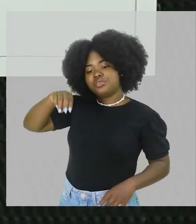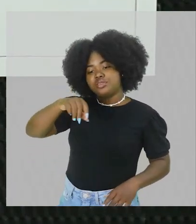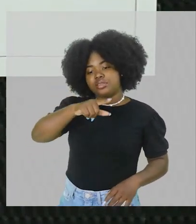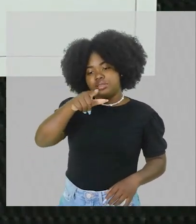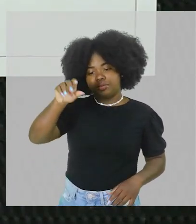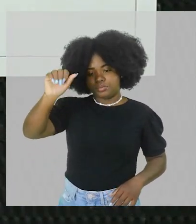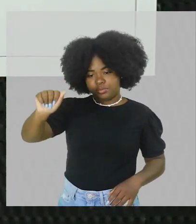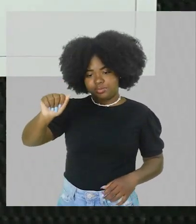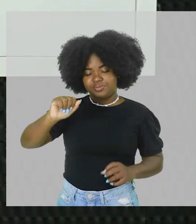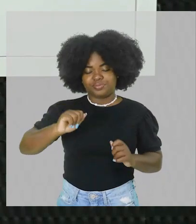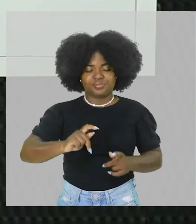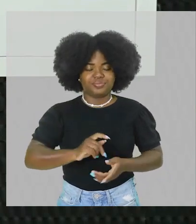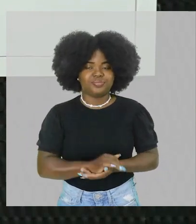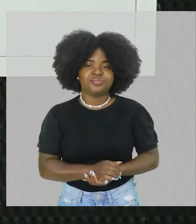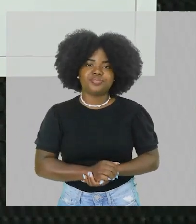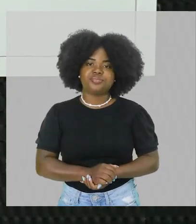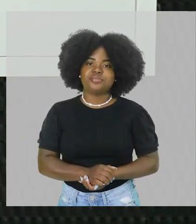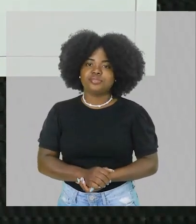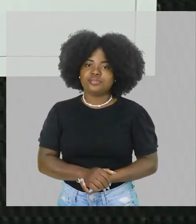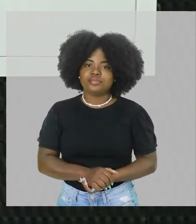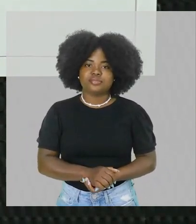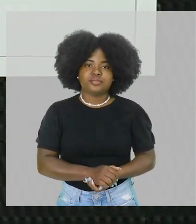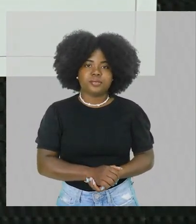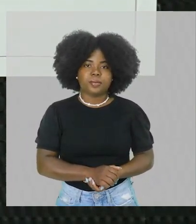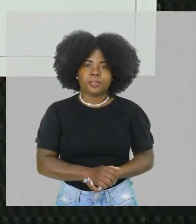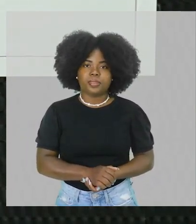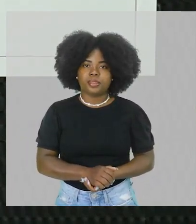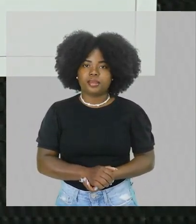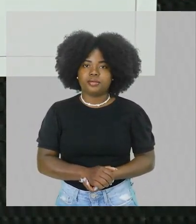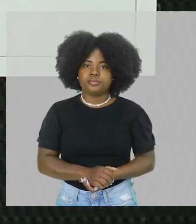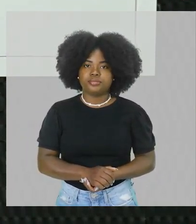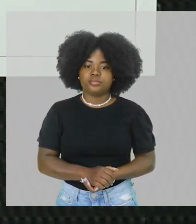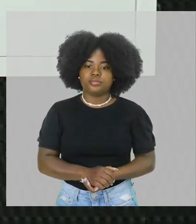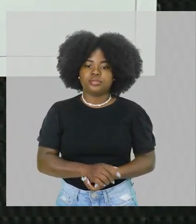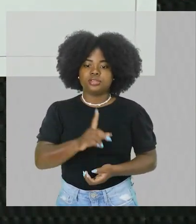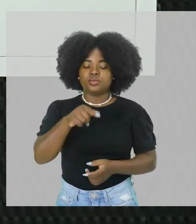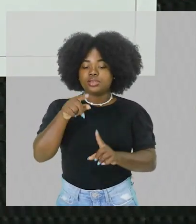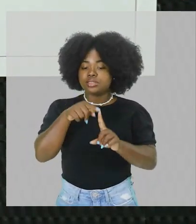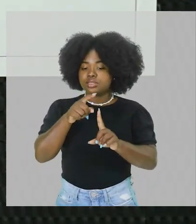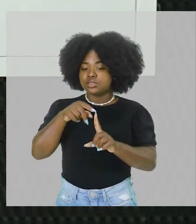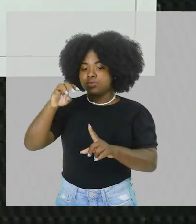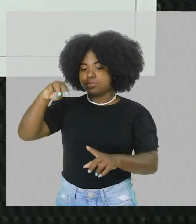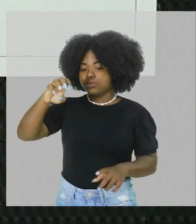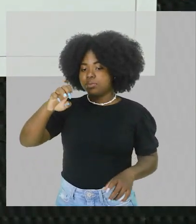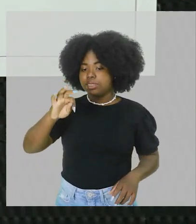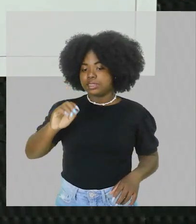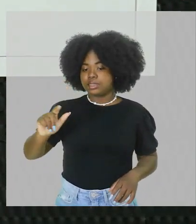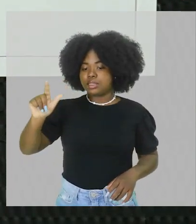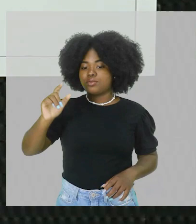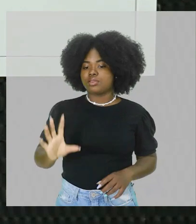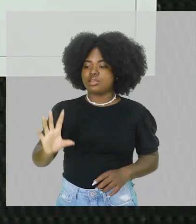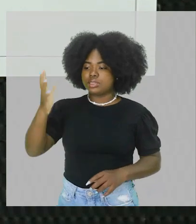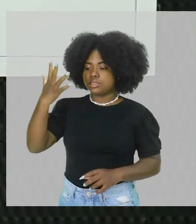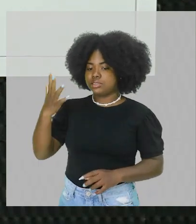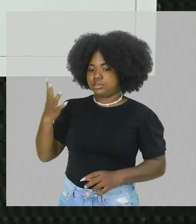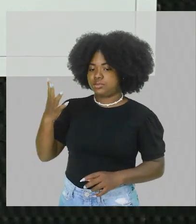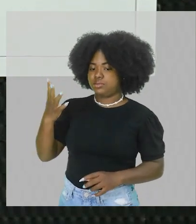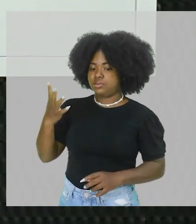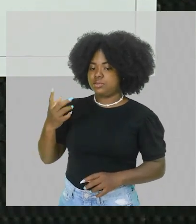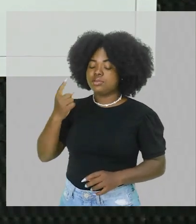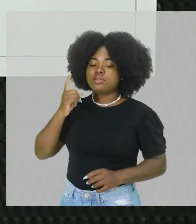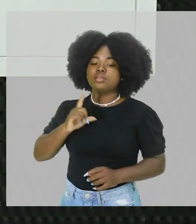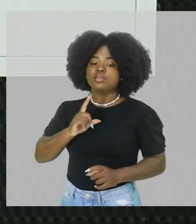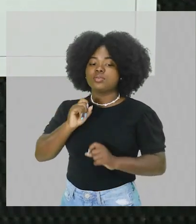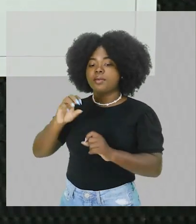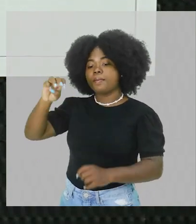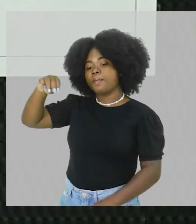ok? Então, o ímã é justamente esse metal que vai gerar esse efeito que nós chamamos de efeito